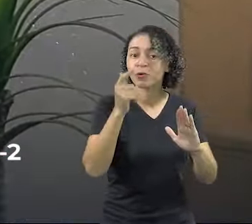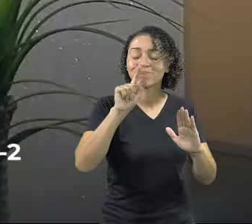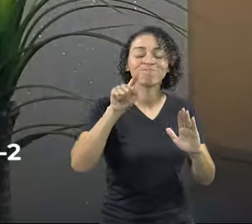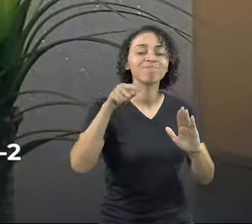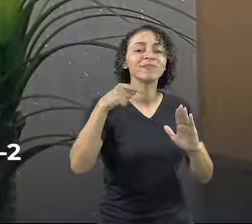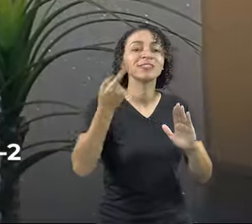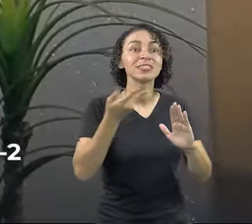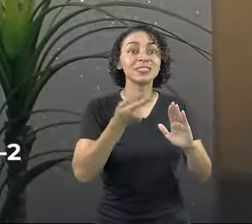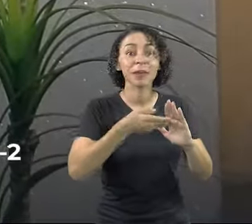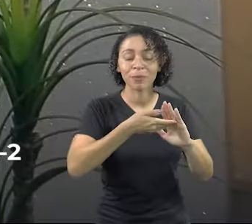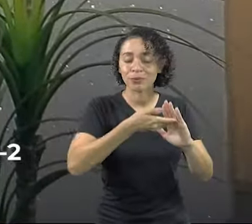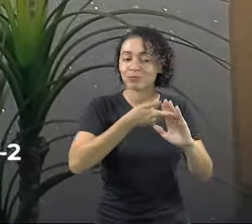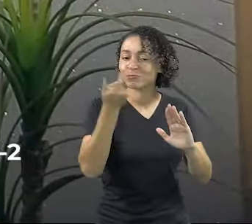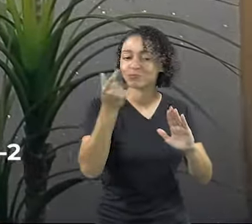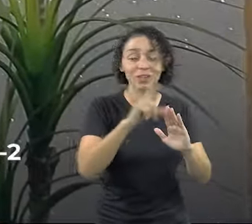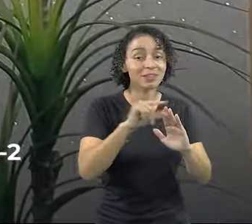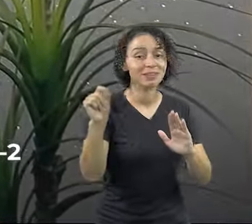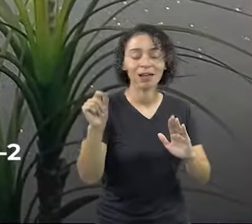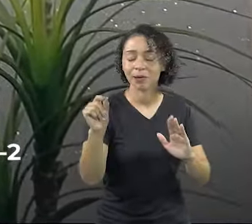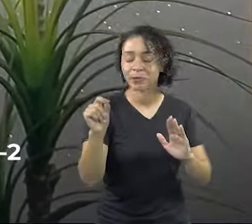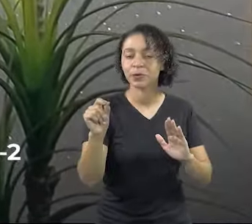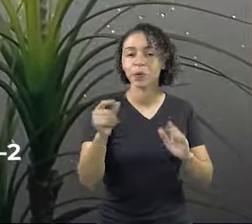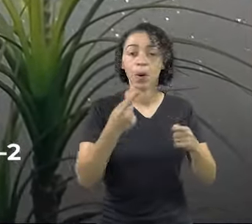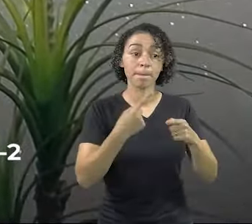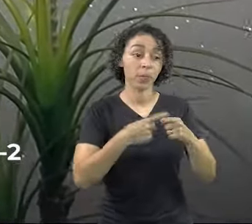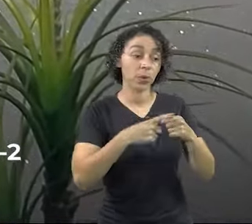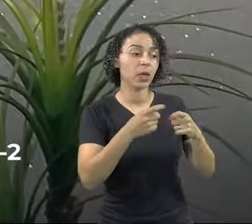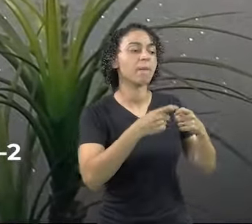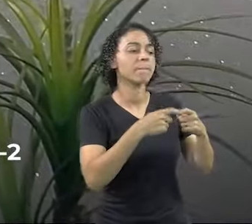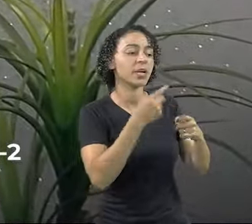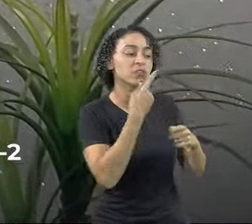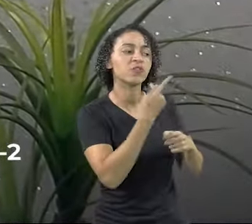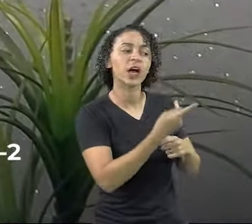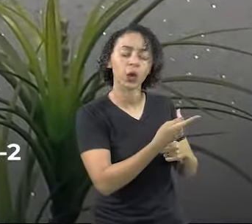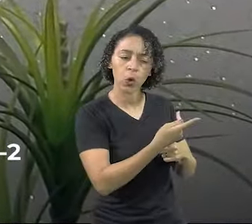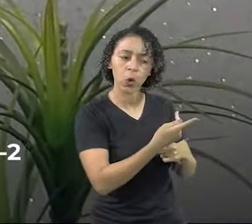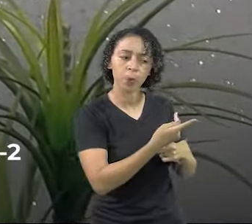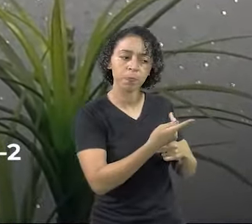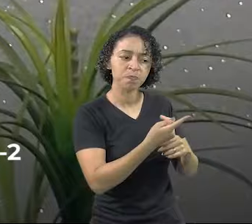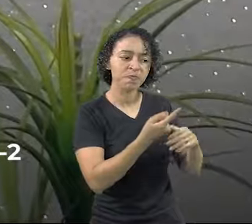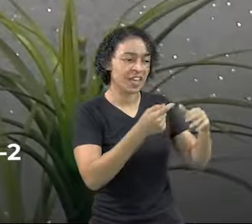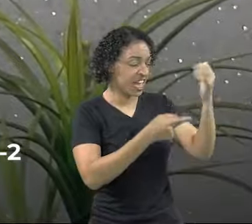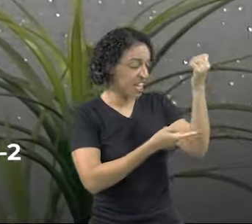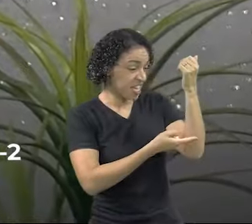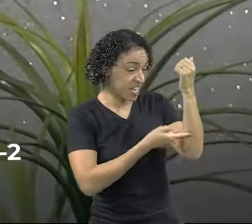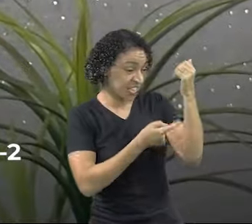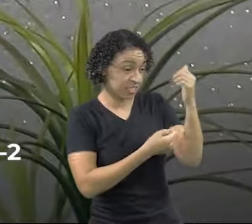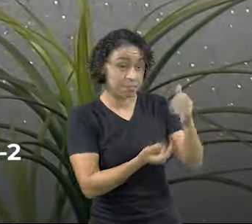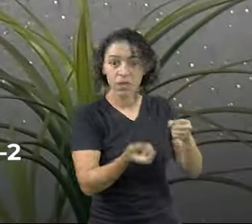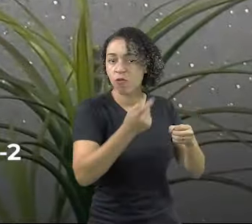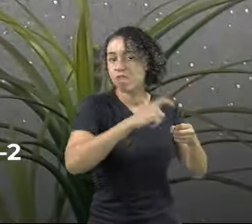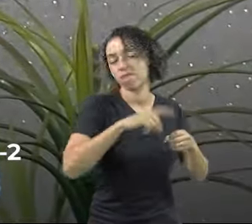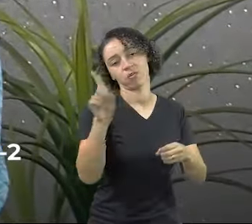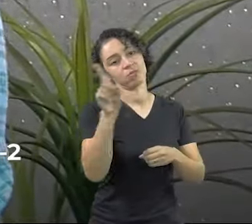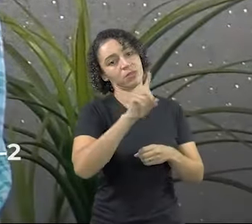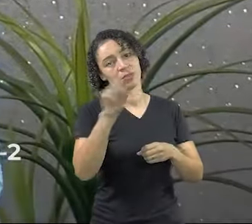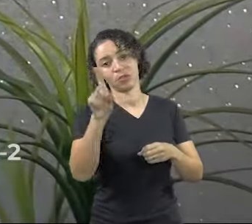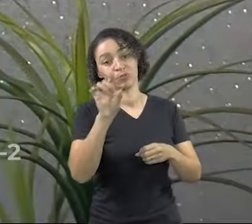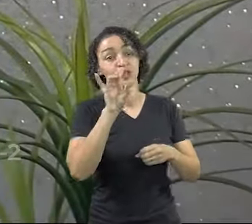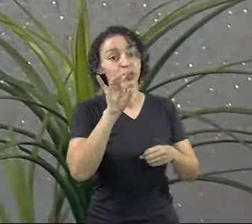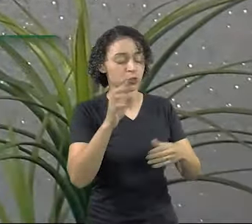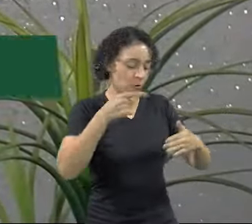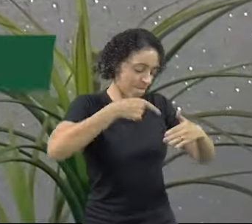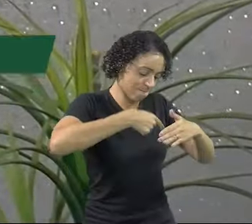porque o médico disse olha o espinho ele nunca volta para trás nunca volta ele só vai paraa frente ele já